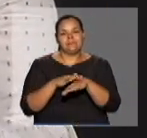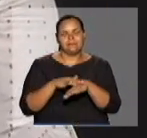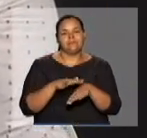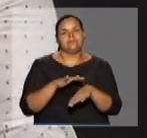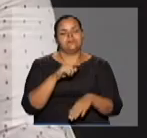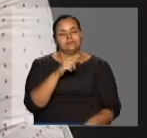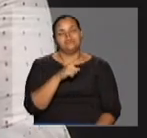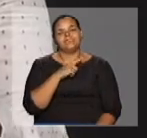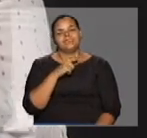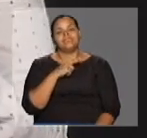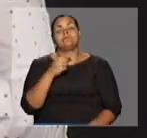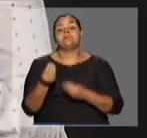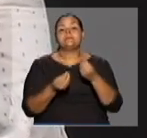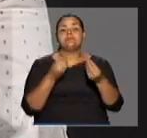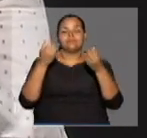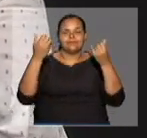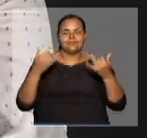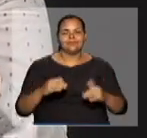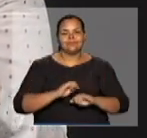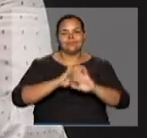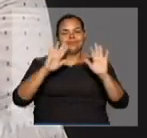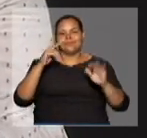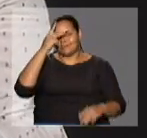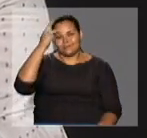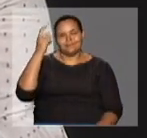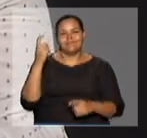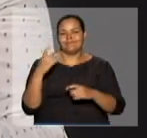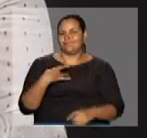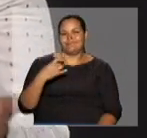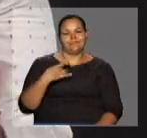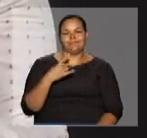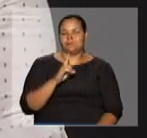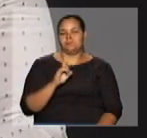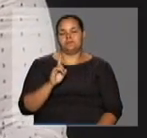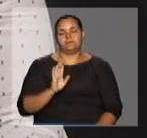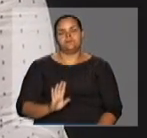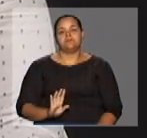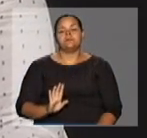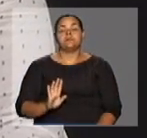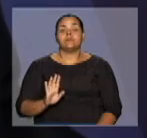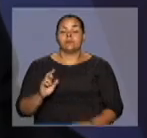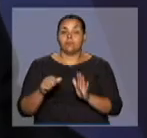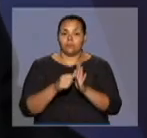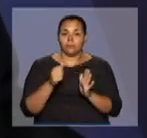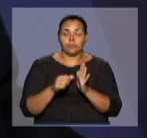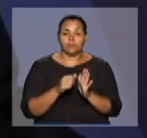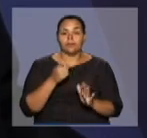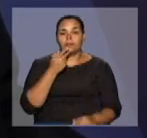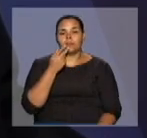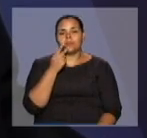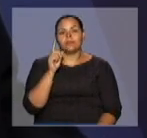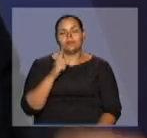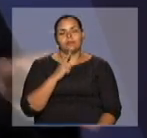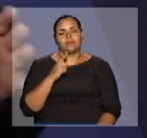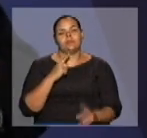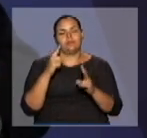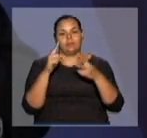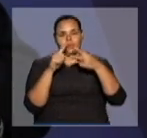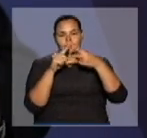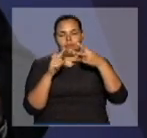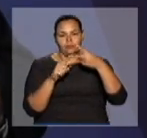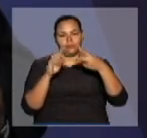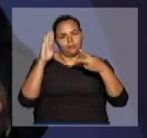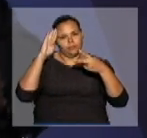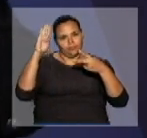pela doença. Então vamos esclarecer para que as pessoas não fiquem com medo injustificado. Primeiro dizer que existem dois